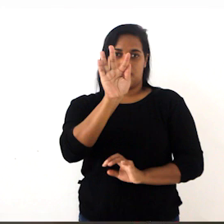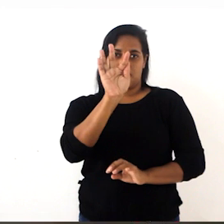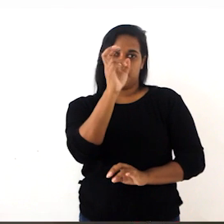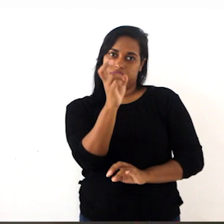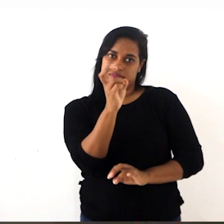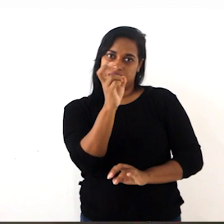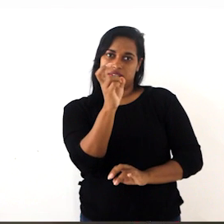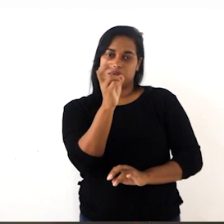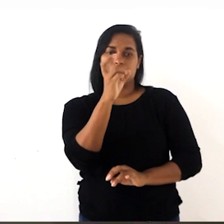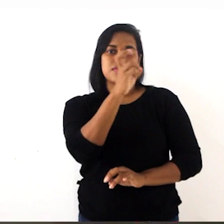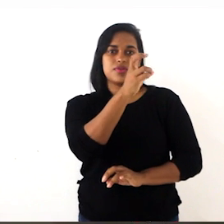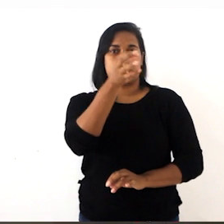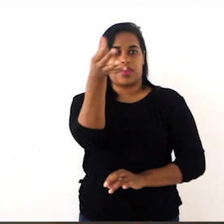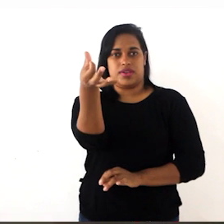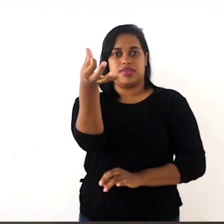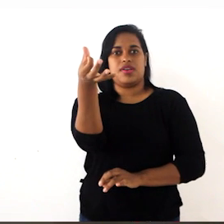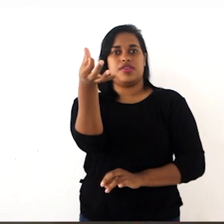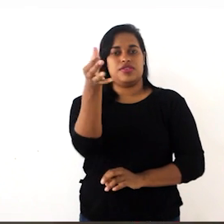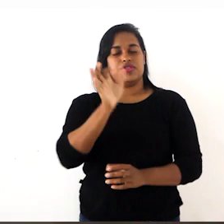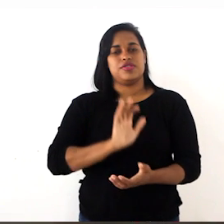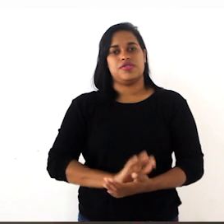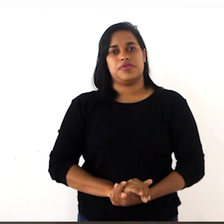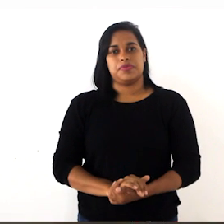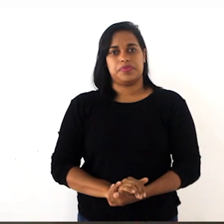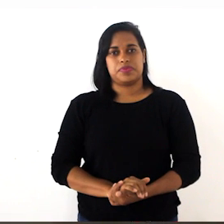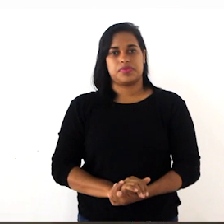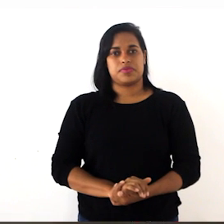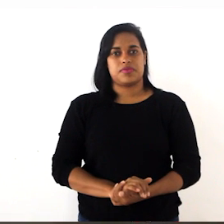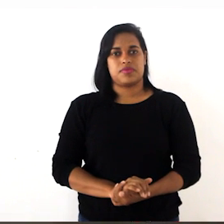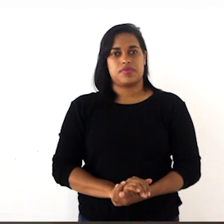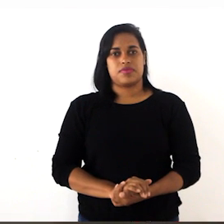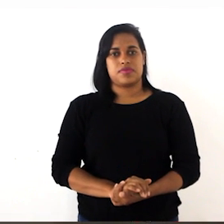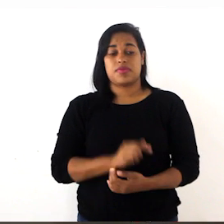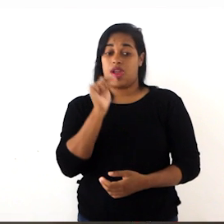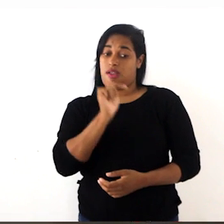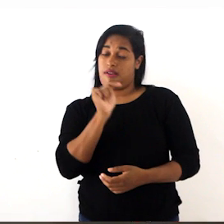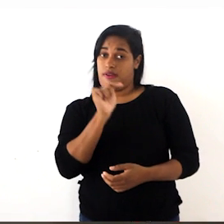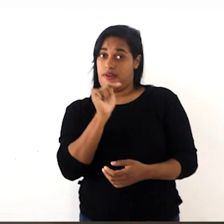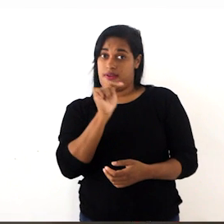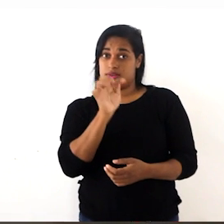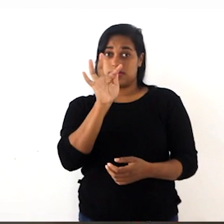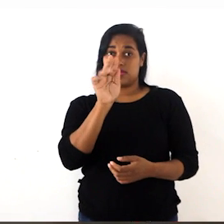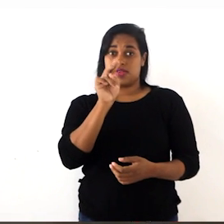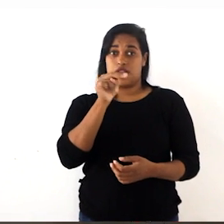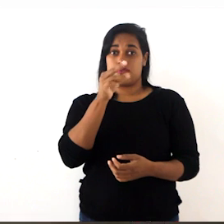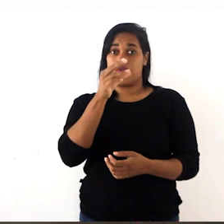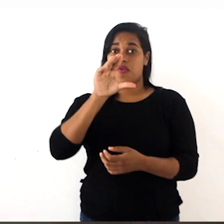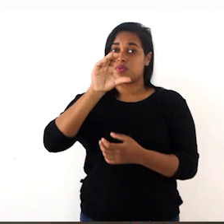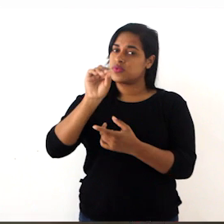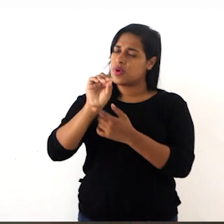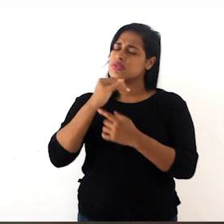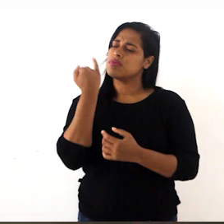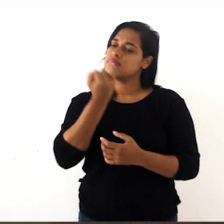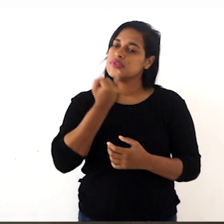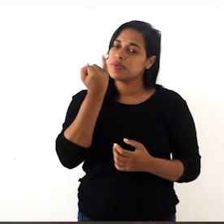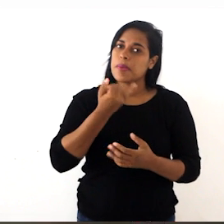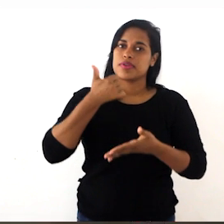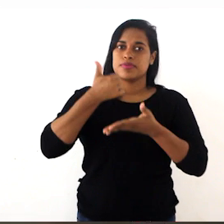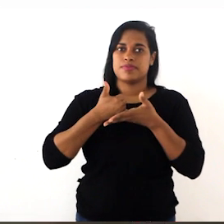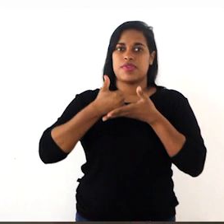F5, 56. Então, essas funções, elas nos auxiliam